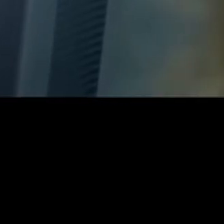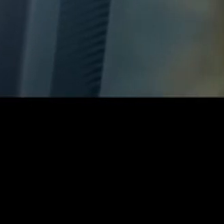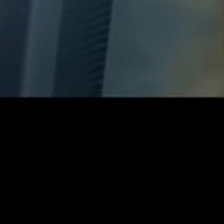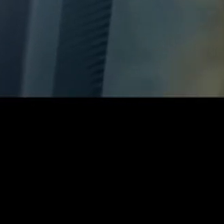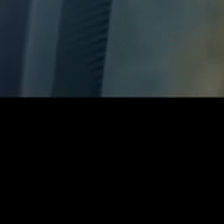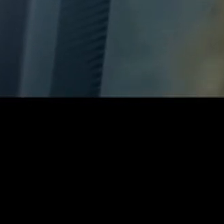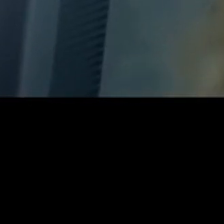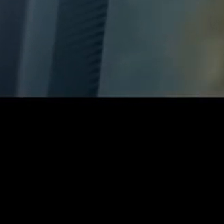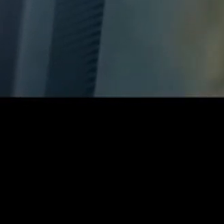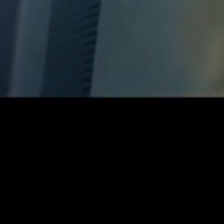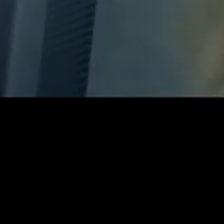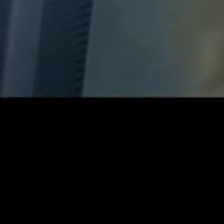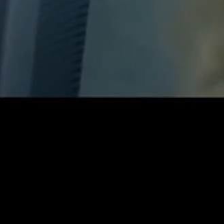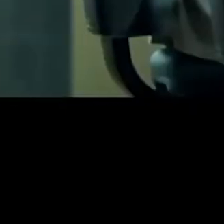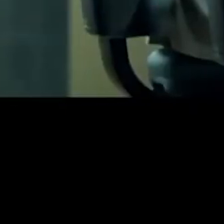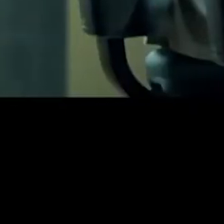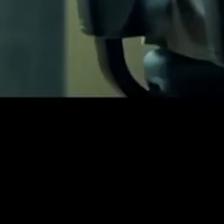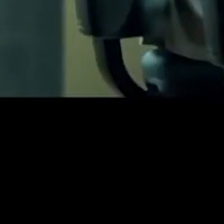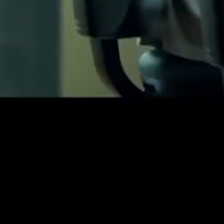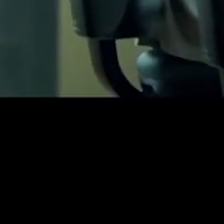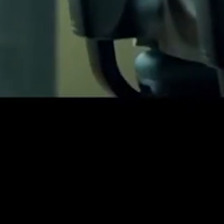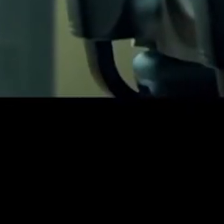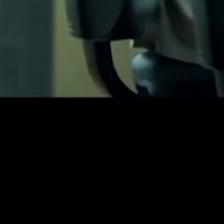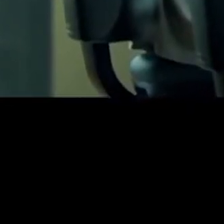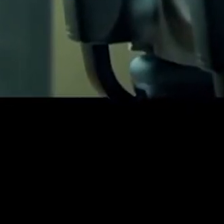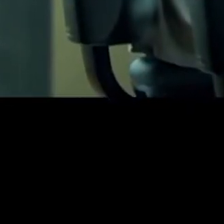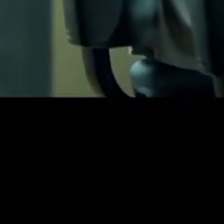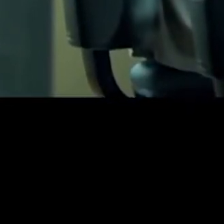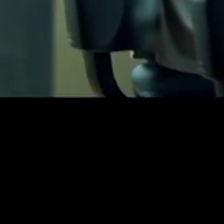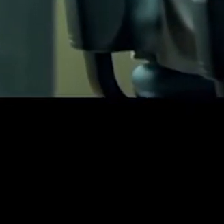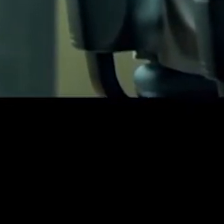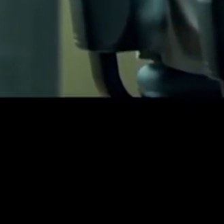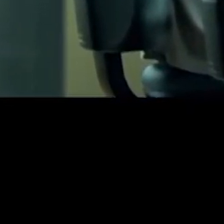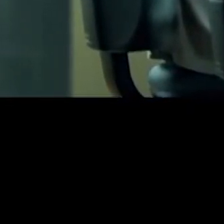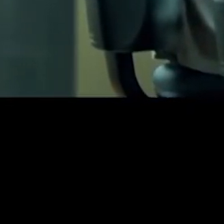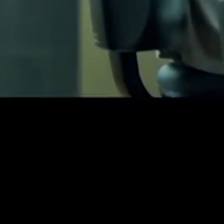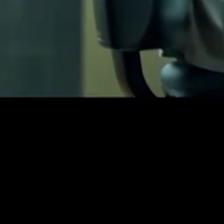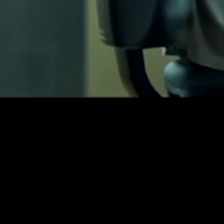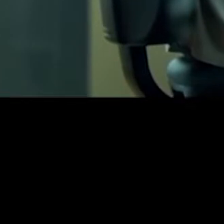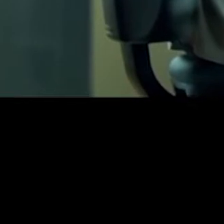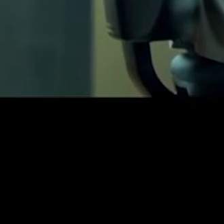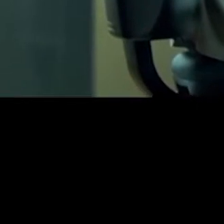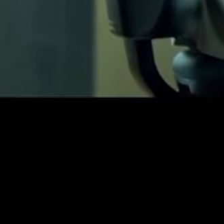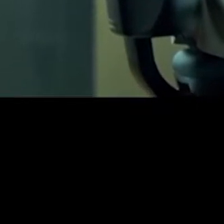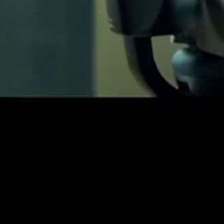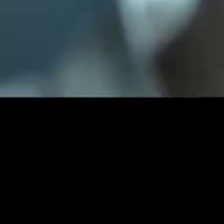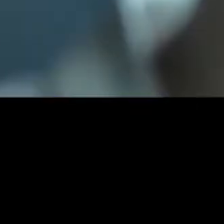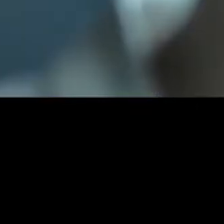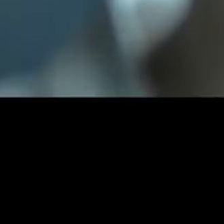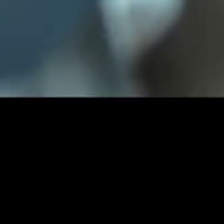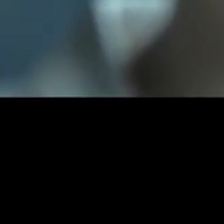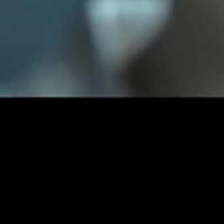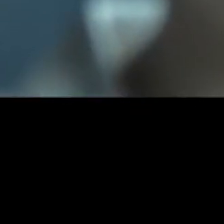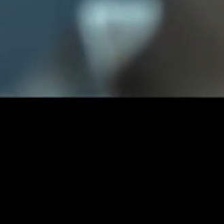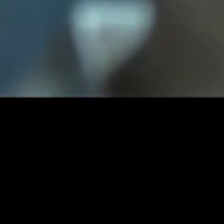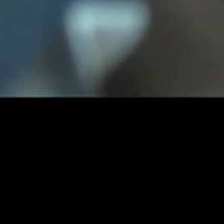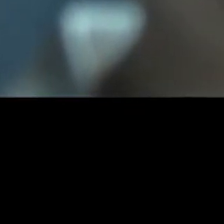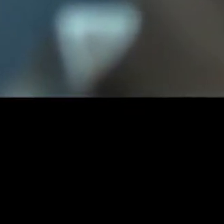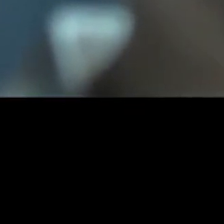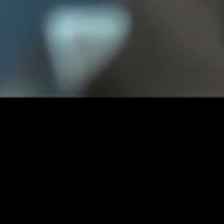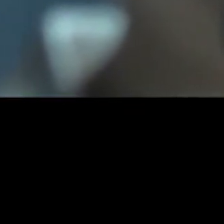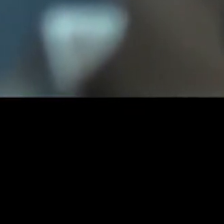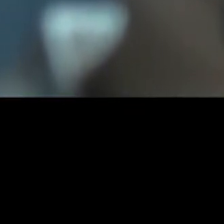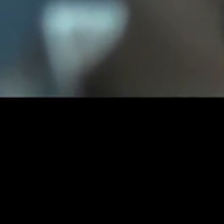Eu trabalho na Central de Atendimento à Mulher. Mais de 4 milhões de mulheres que sofreram violência já ligaram pra cá. Você não está